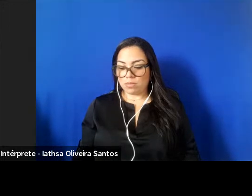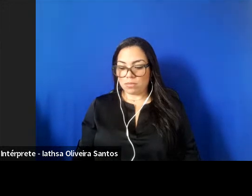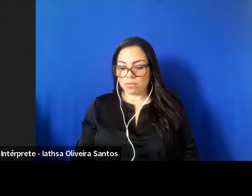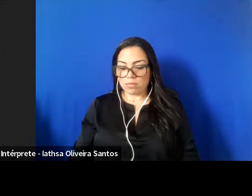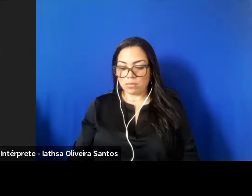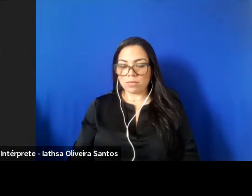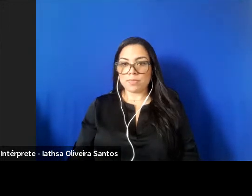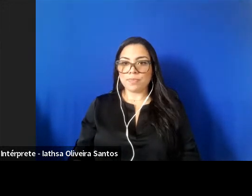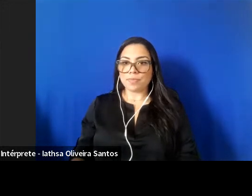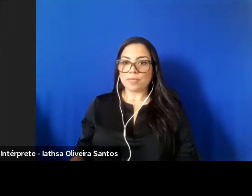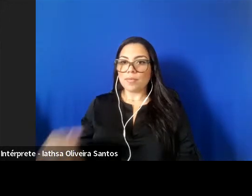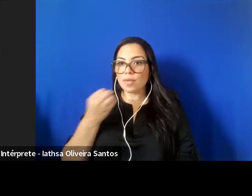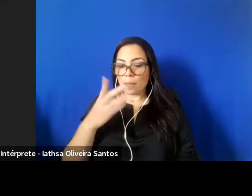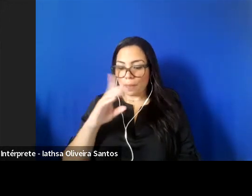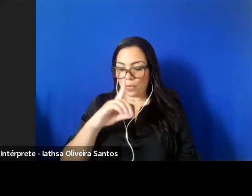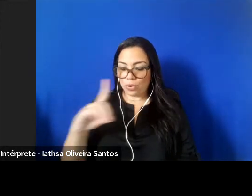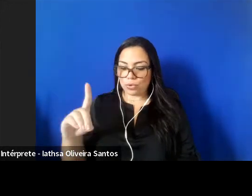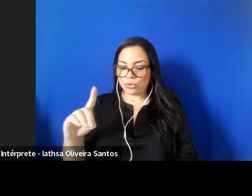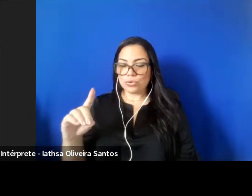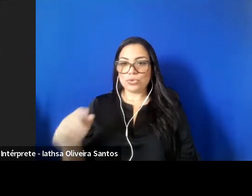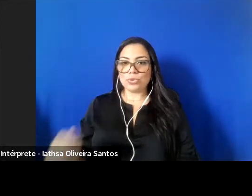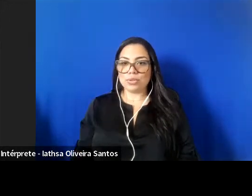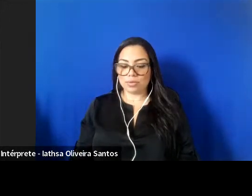Bom dia.